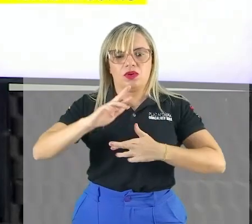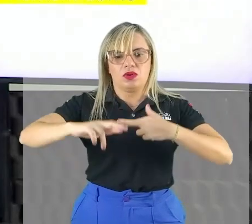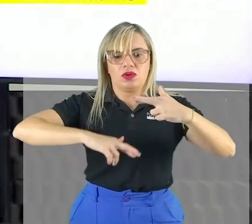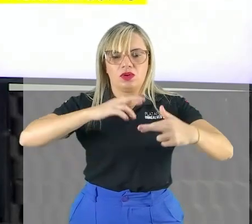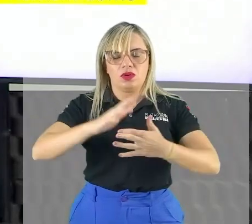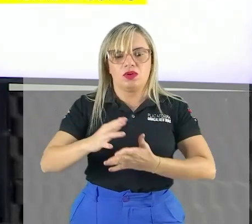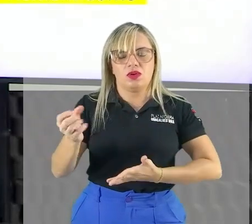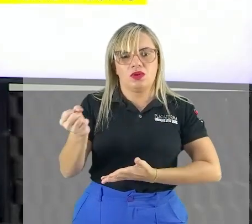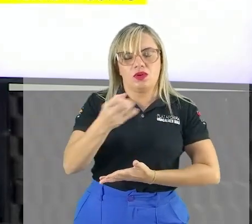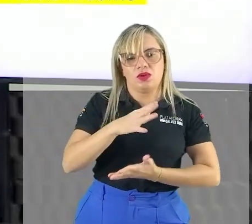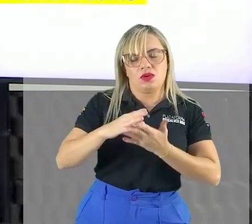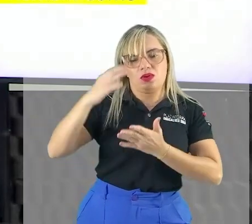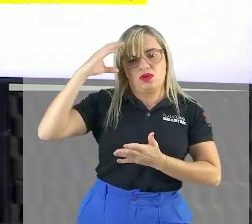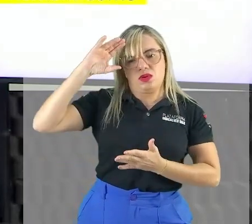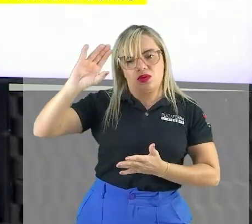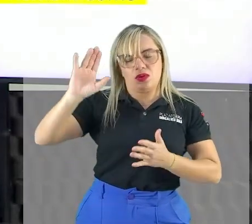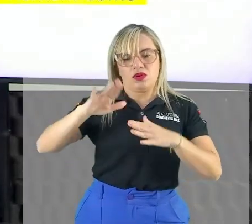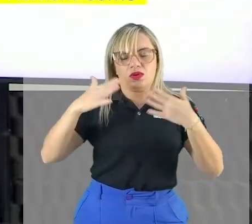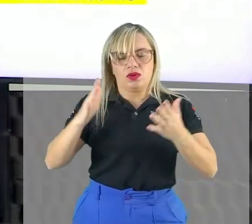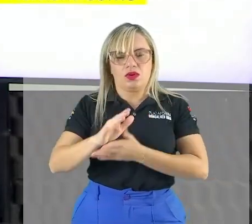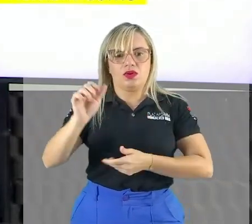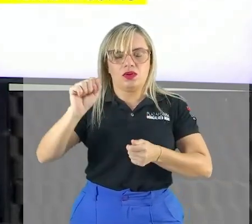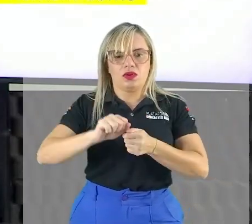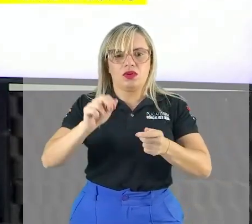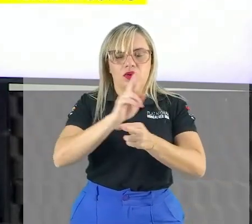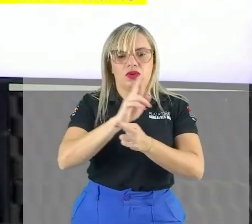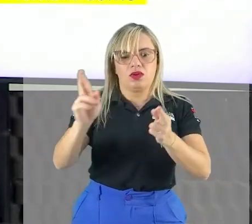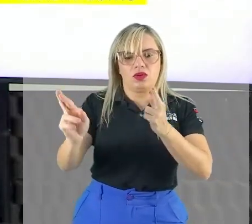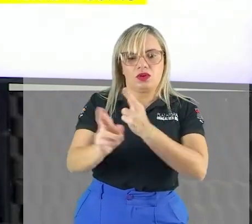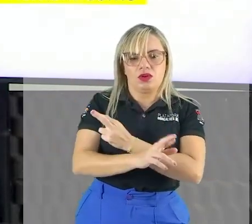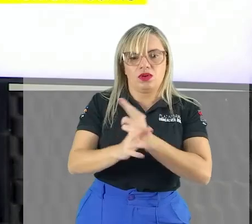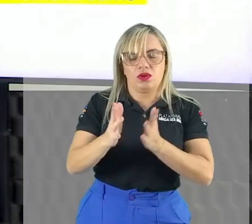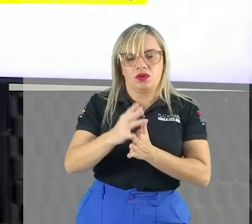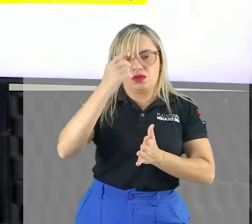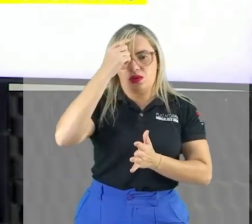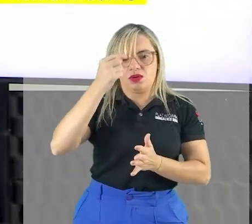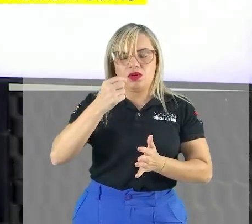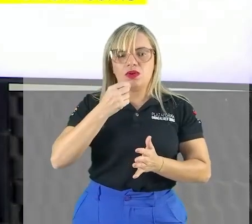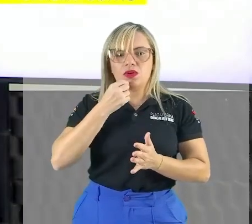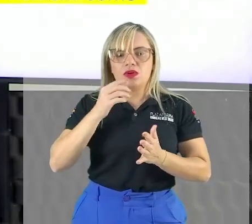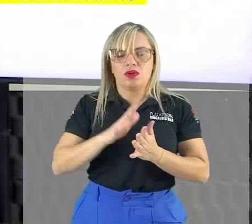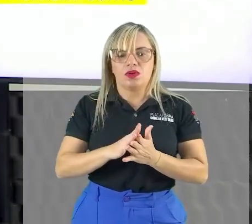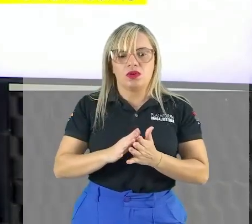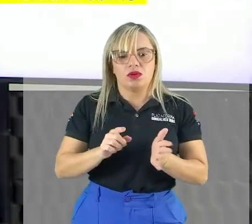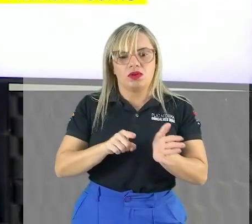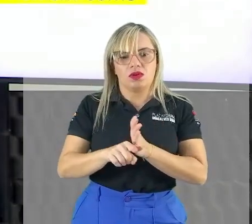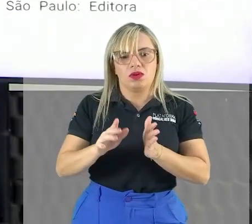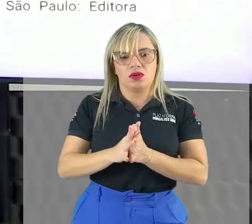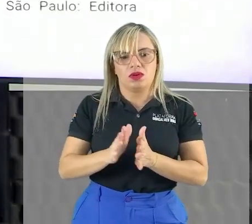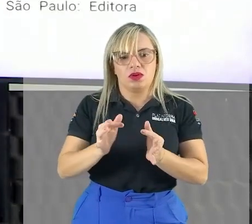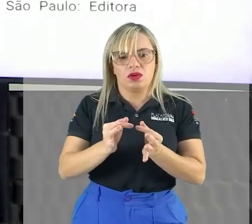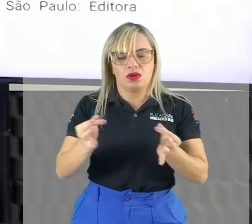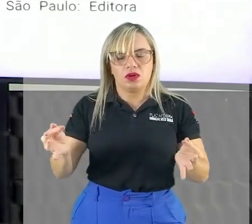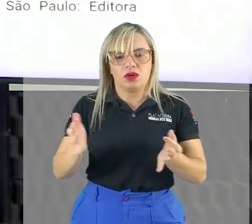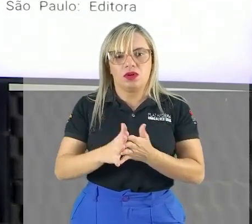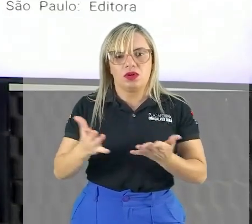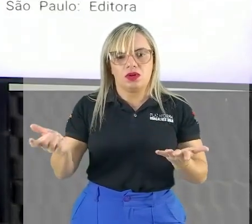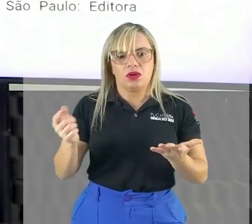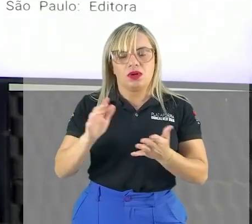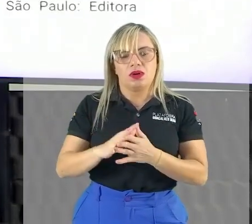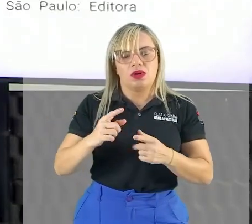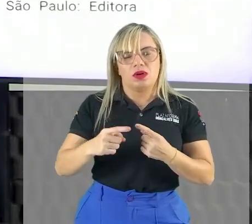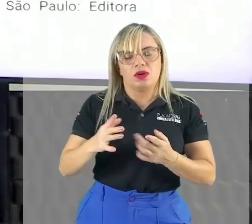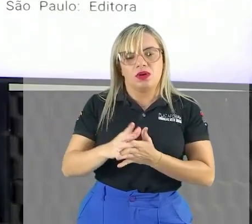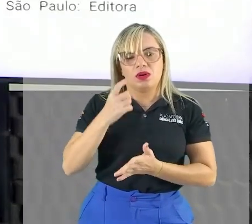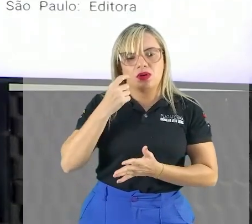renascimento, né, cultural, e fazer a associação com essa imagem. Uma questão bem simples, mas bem interessante. Vamos lá.